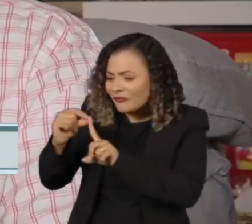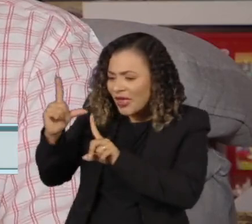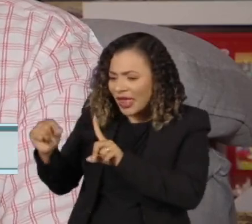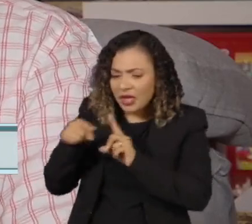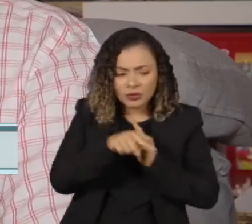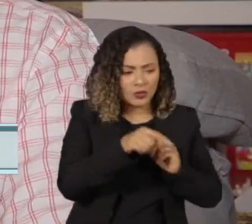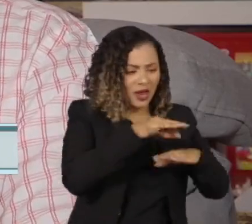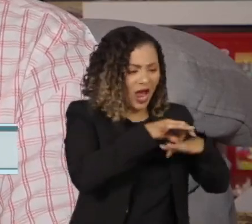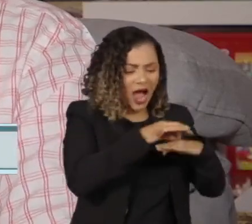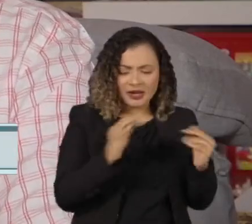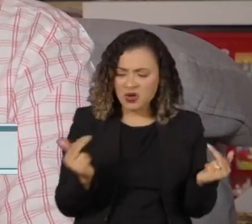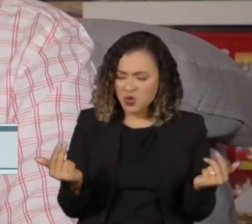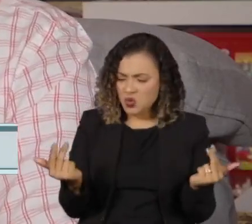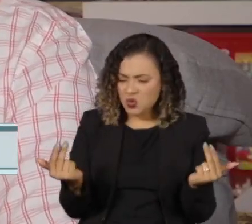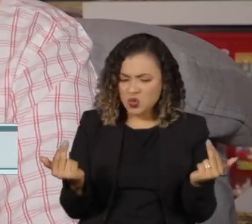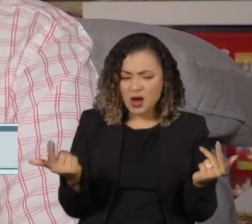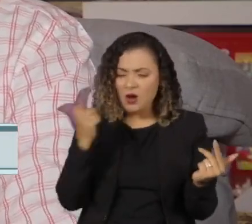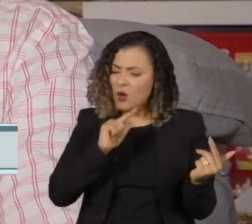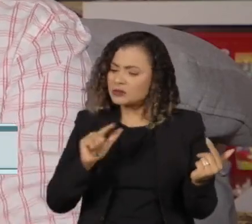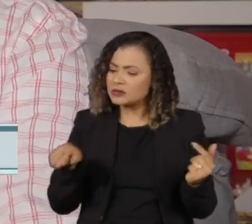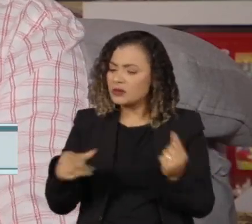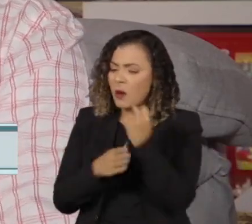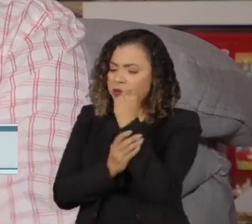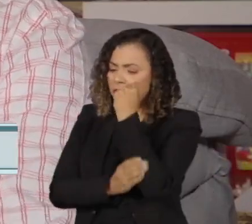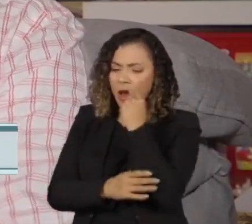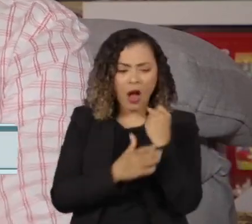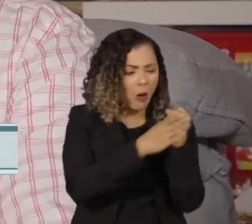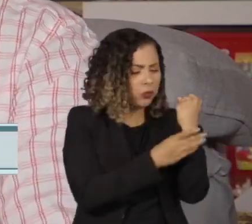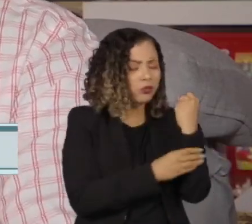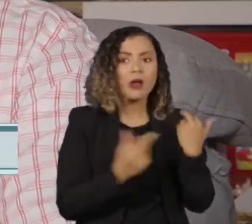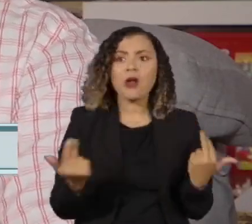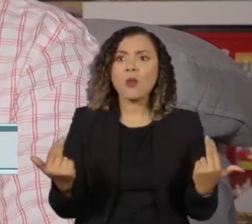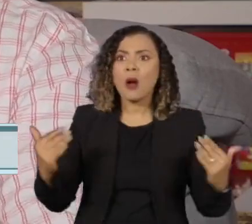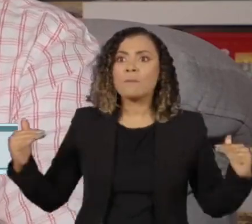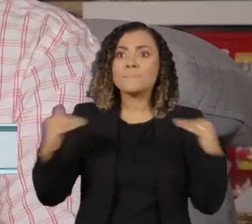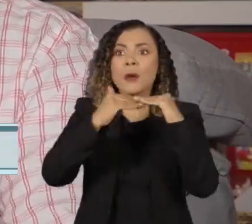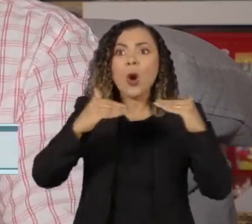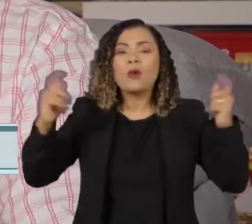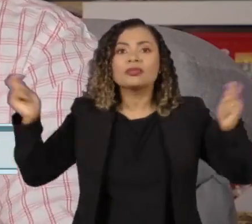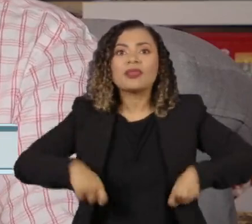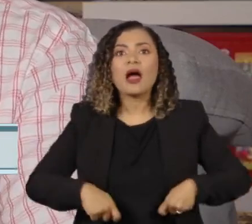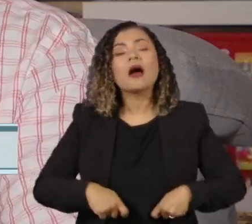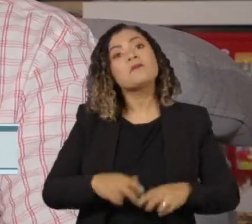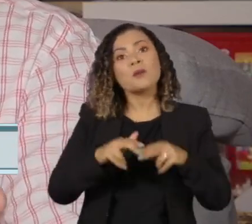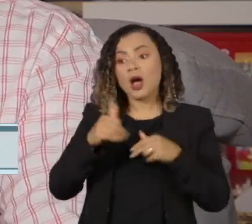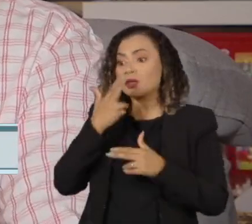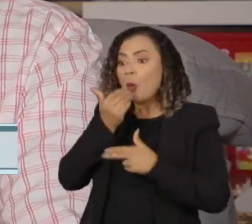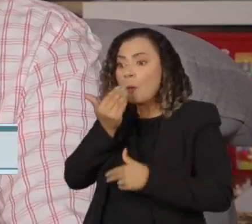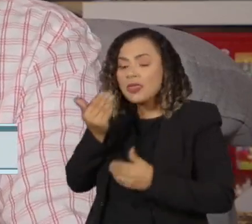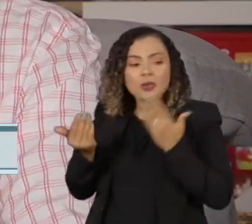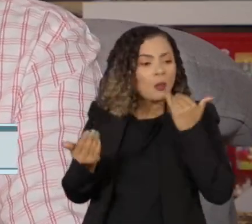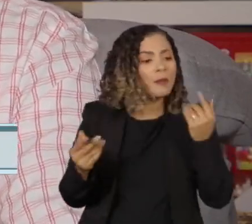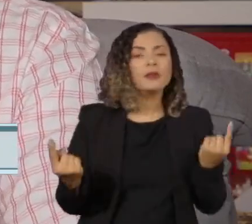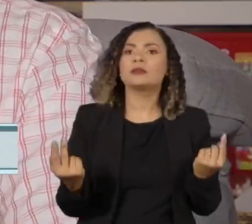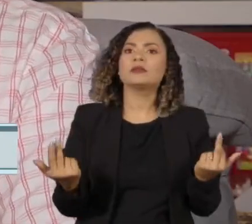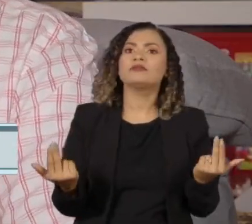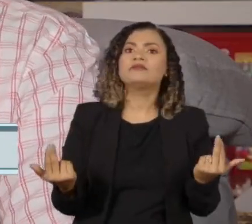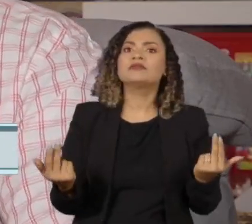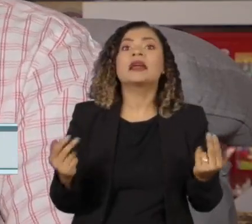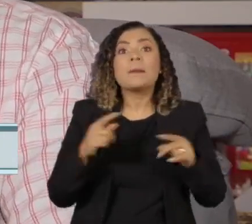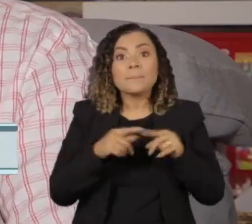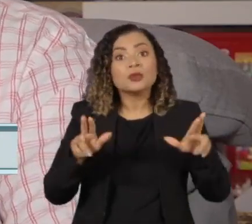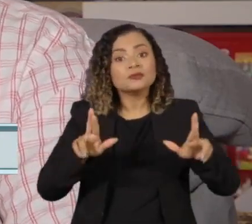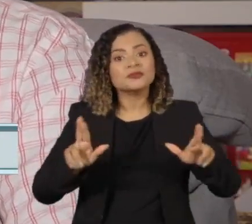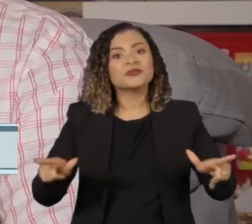nos indivíduos veganos em ganhar músculo a partir da premissa de que a dieta deles estava ajustada para a quantidade